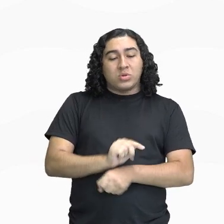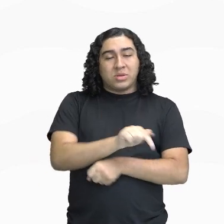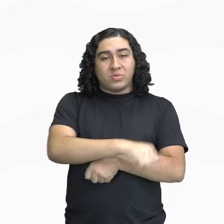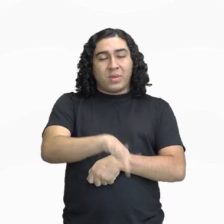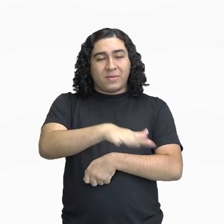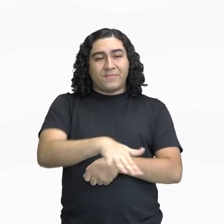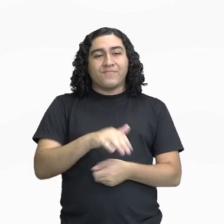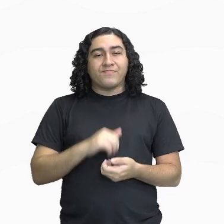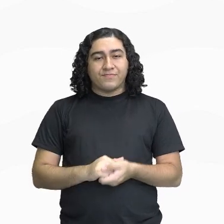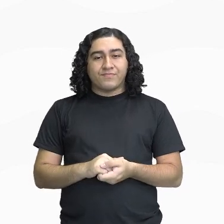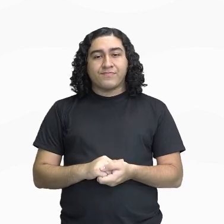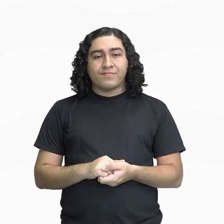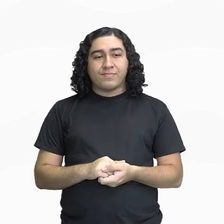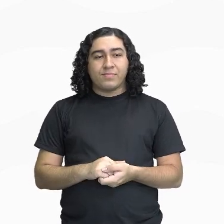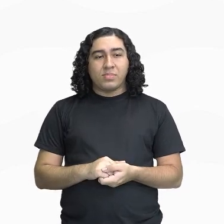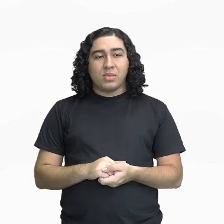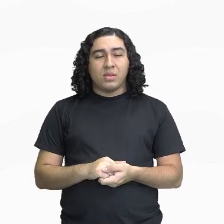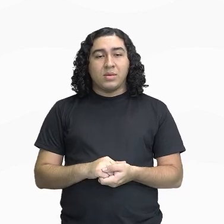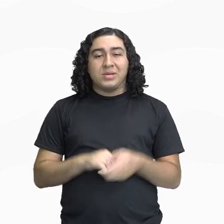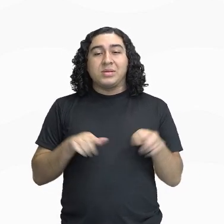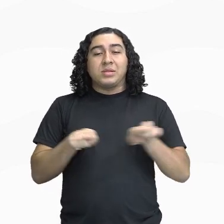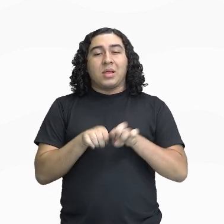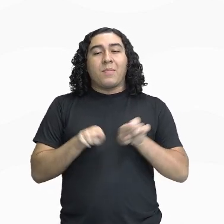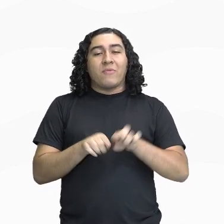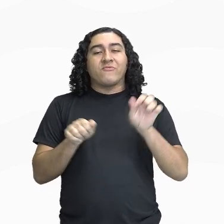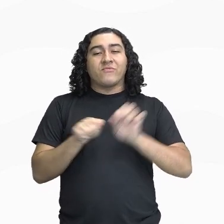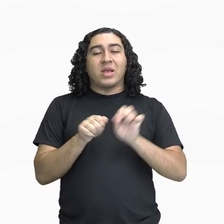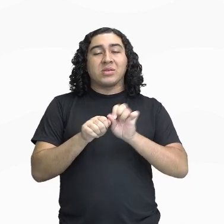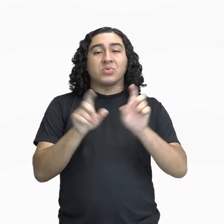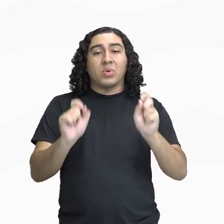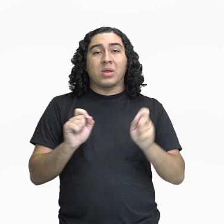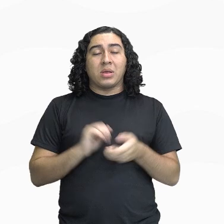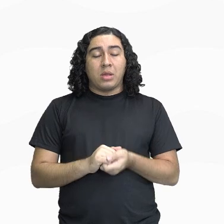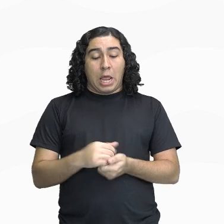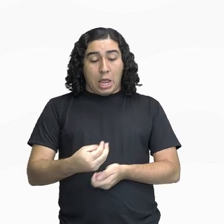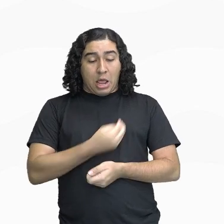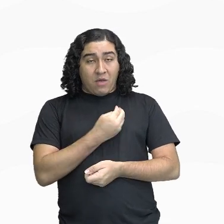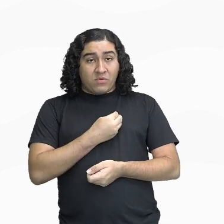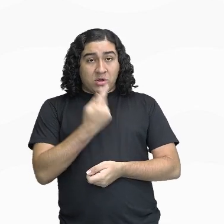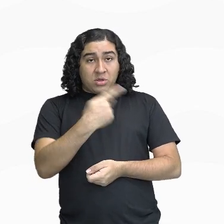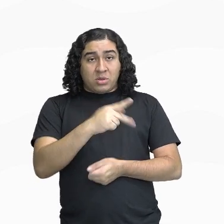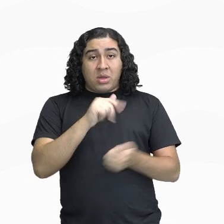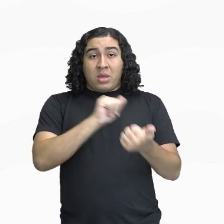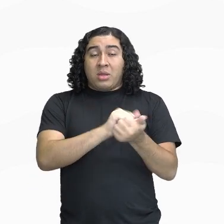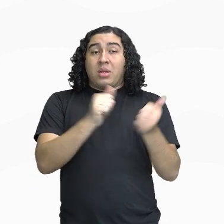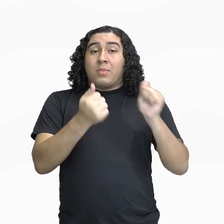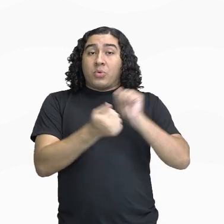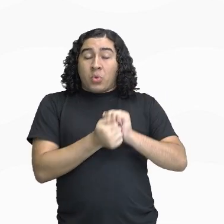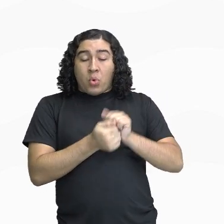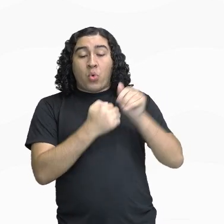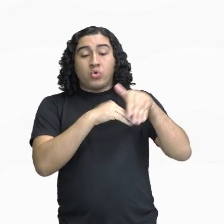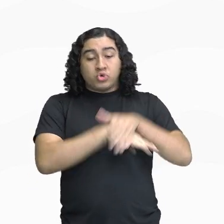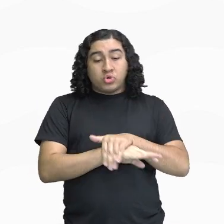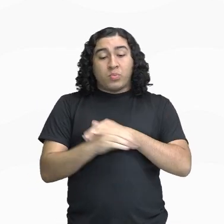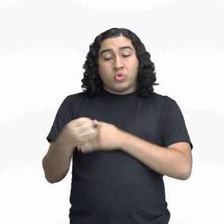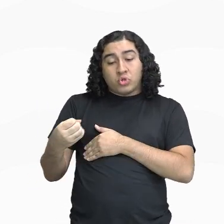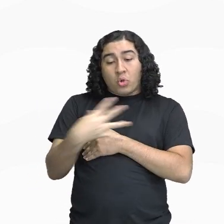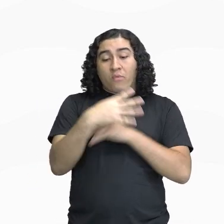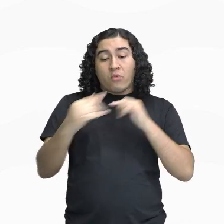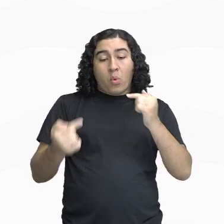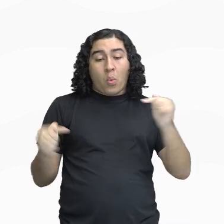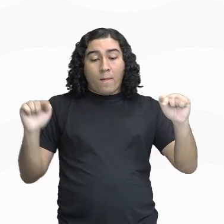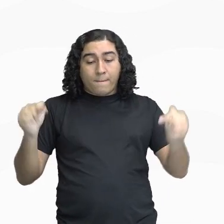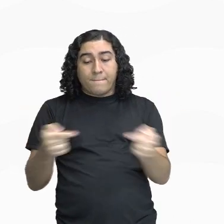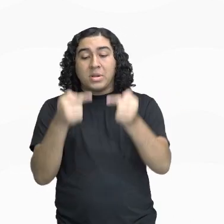Exatamente. Nesse sentido, o que é que eles fizeram? Eles moldaram seus estilos de vida para se alinhar e respeitar